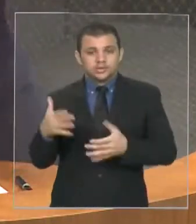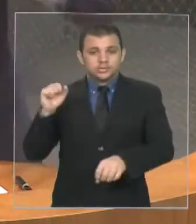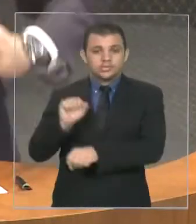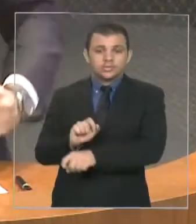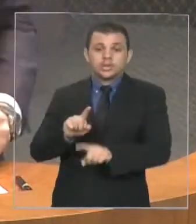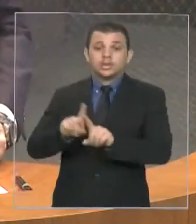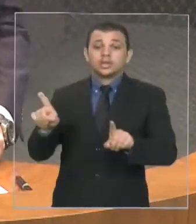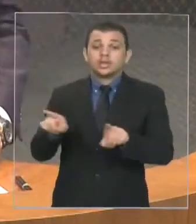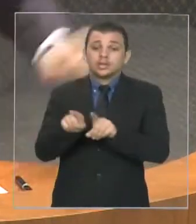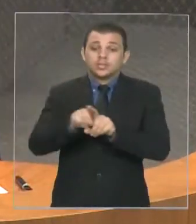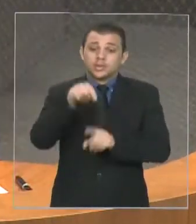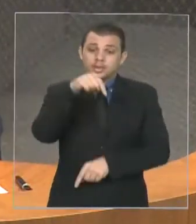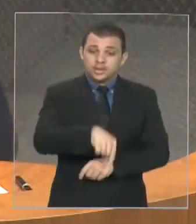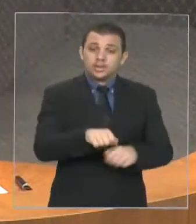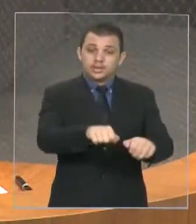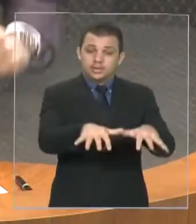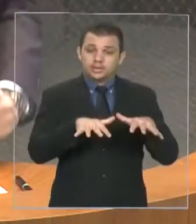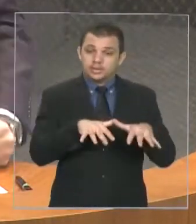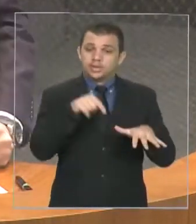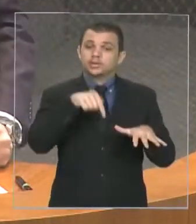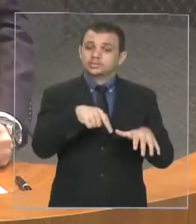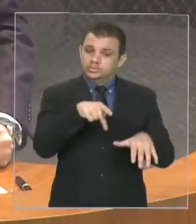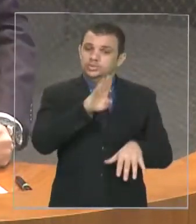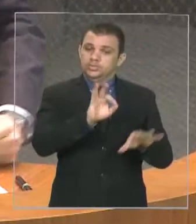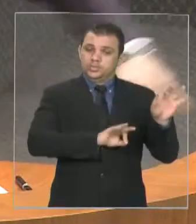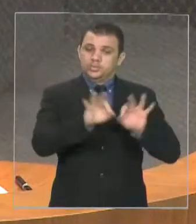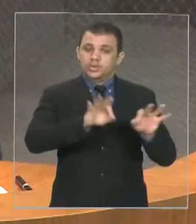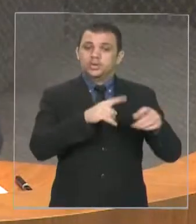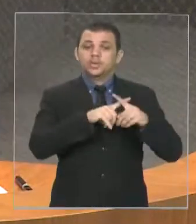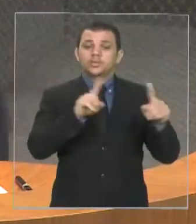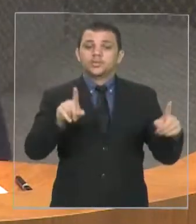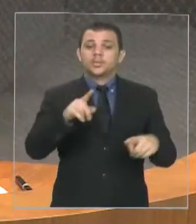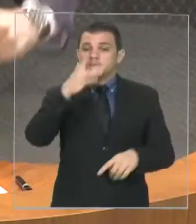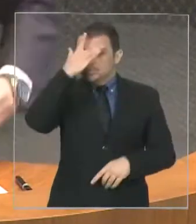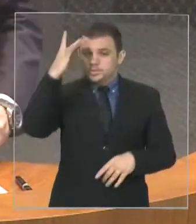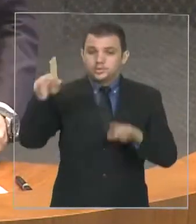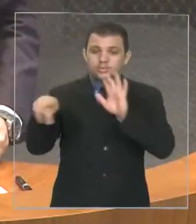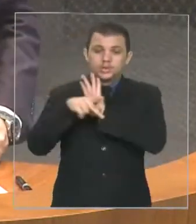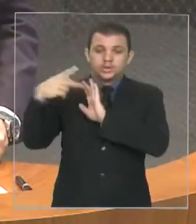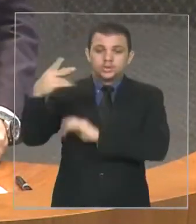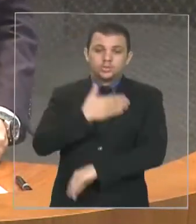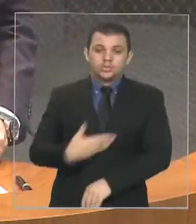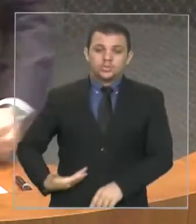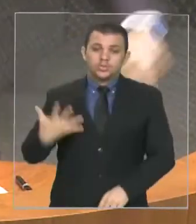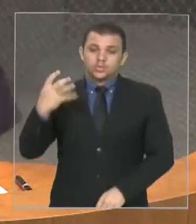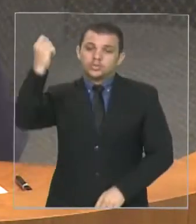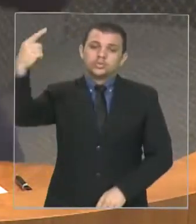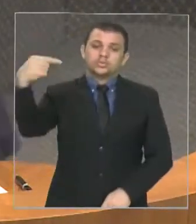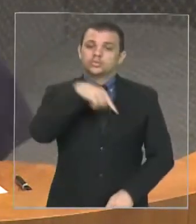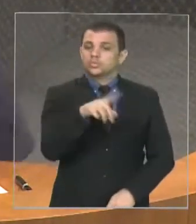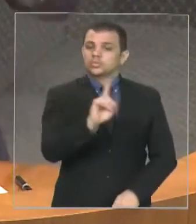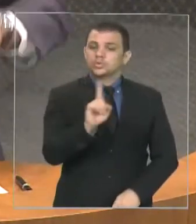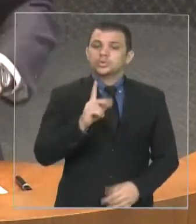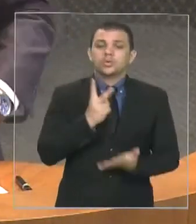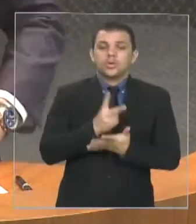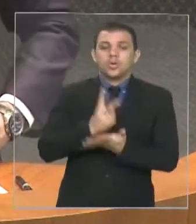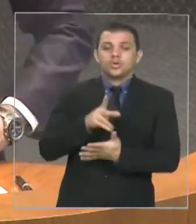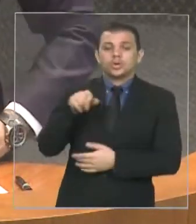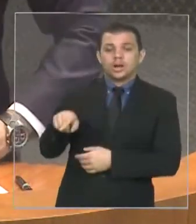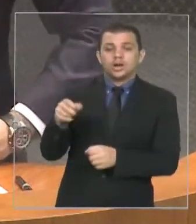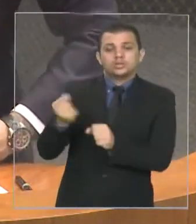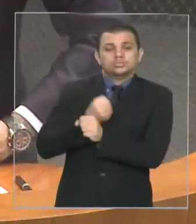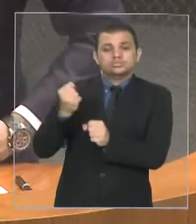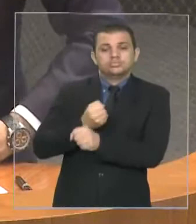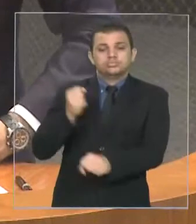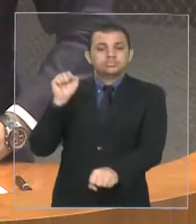nenhum membro do governo comunista se fez presente, e continua a obra sem estar acabada, e o governador